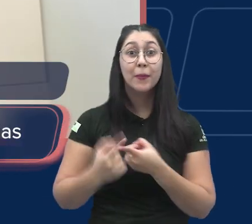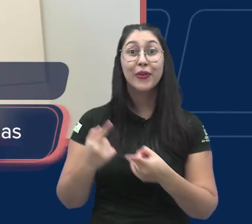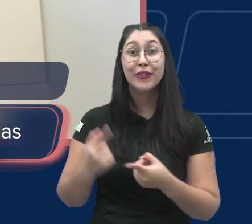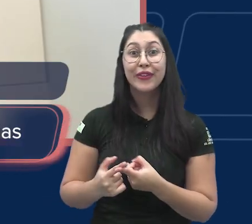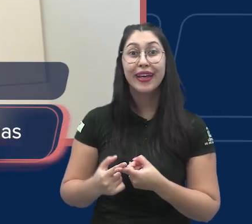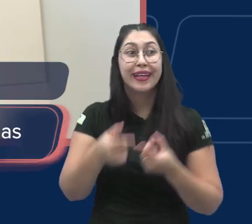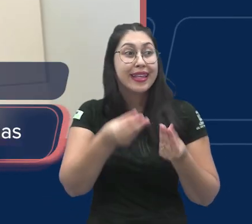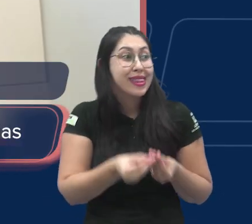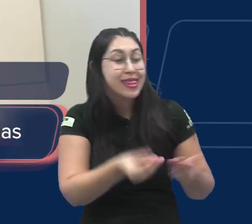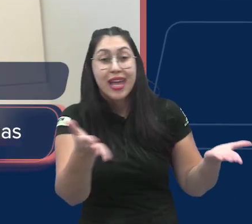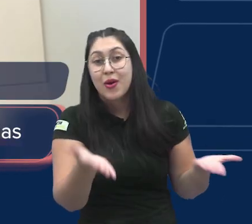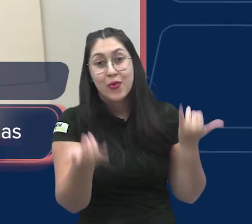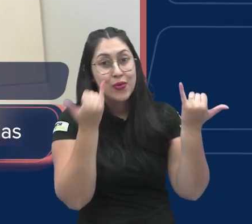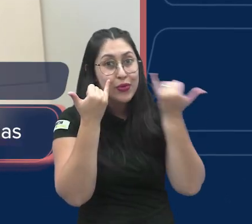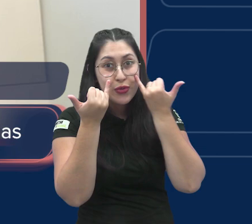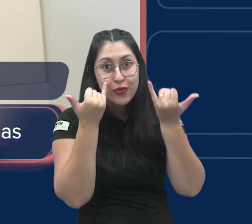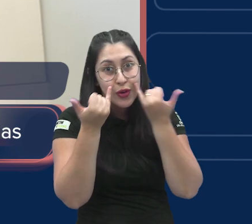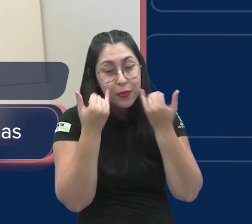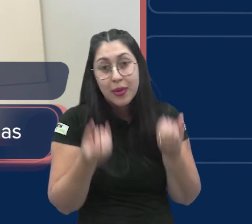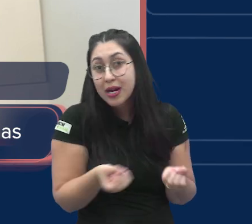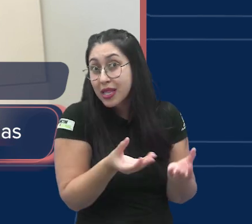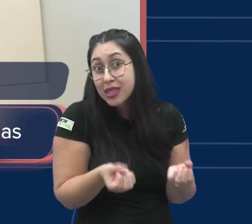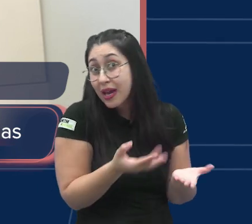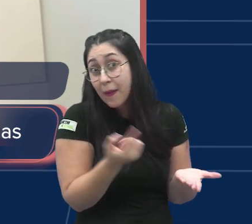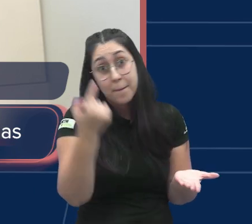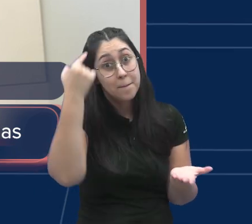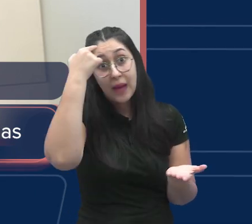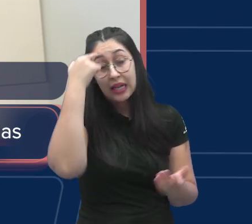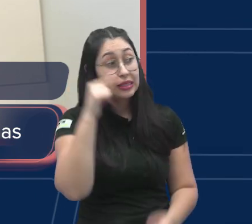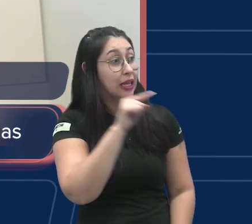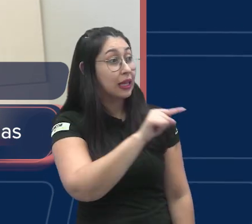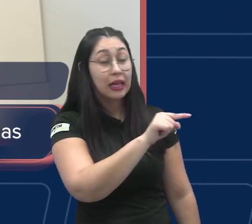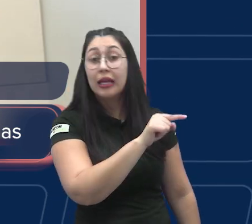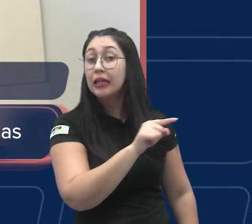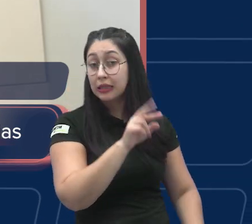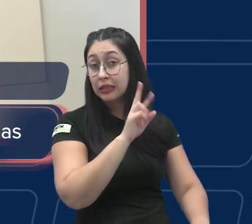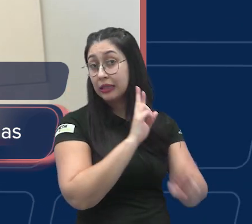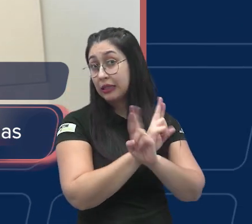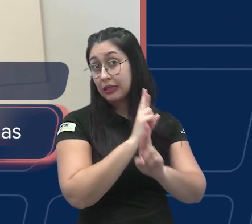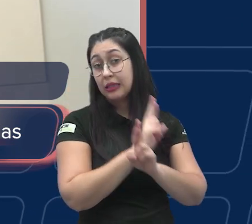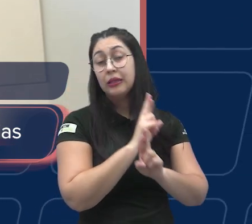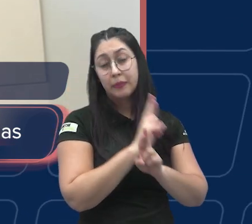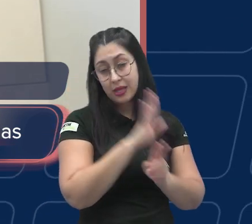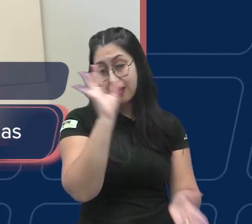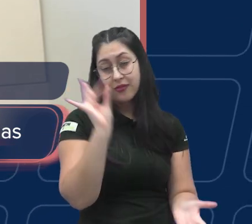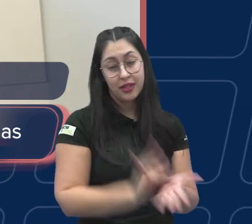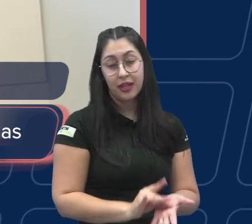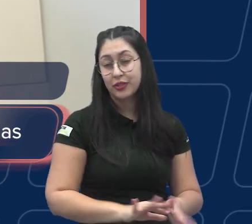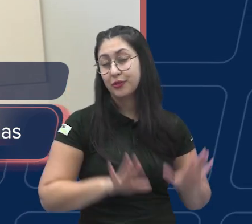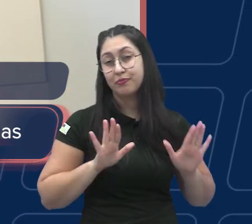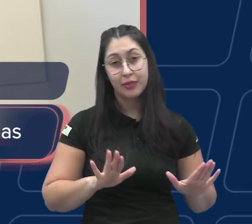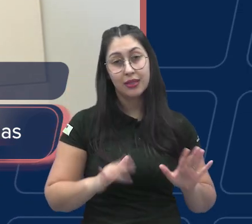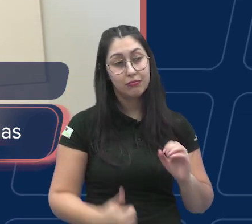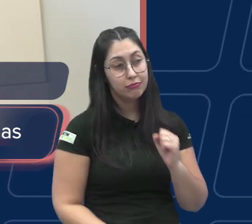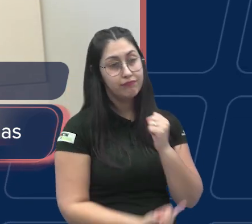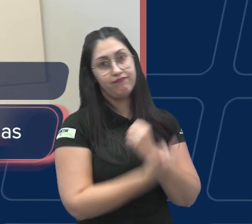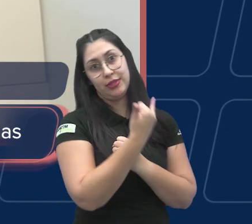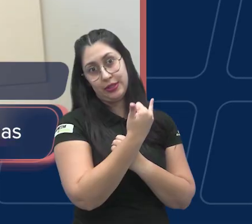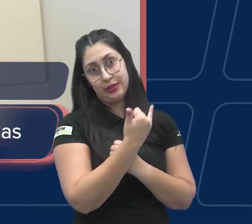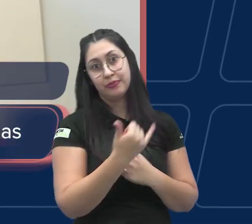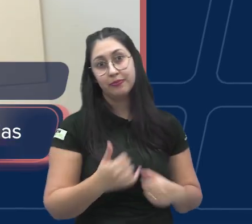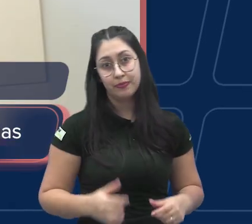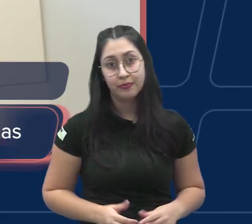eles mesmos, porque você acabou clicando pensando que era, né, da Receita Federal, do Imposto de Renda, e, na verdade, você